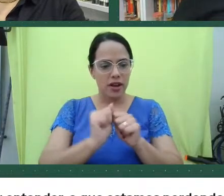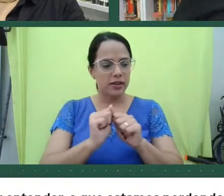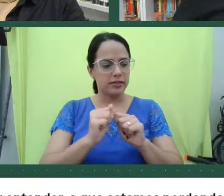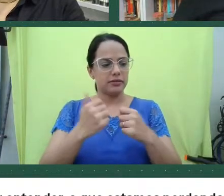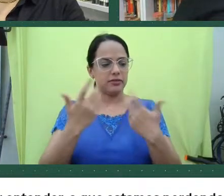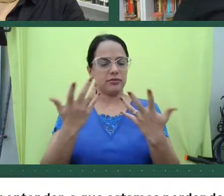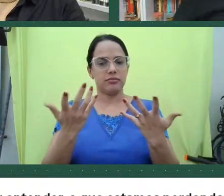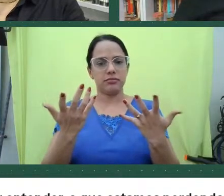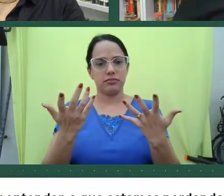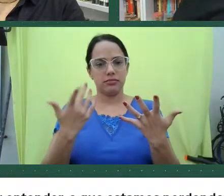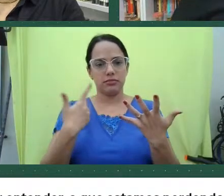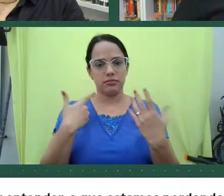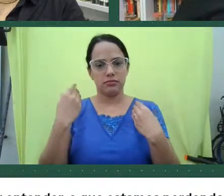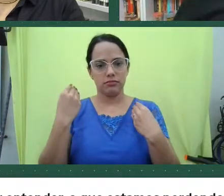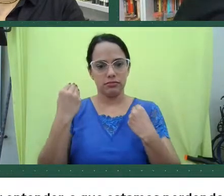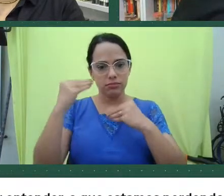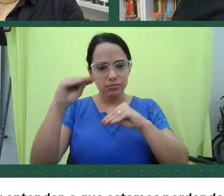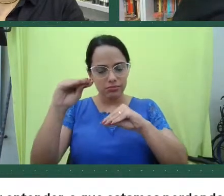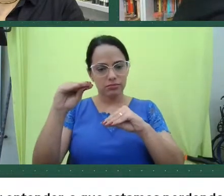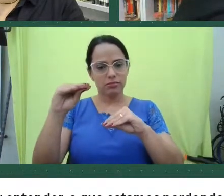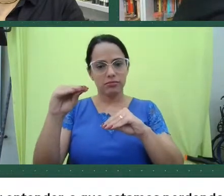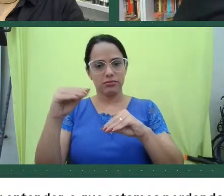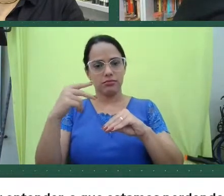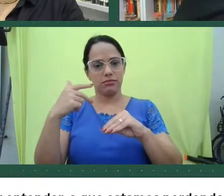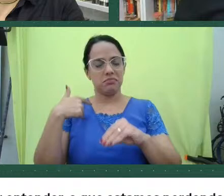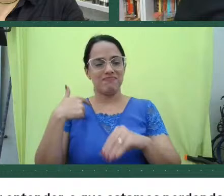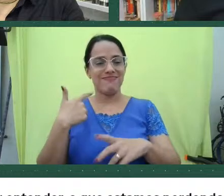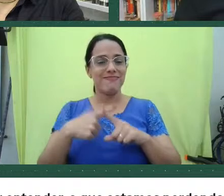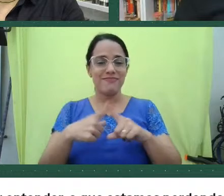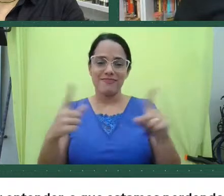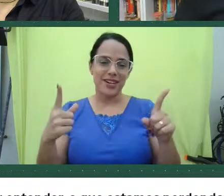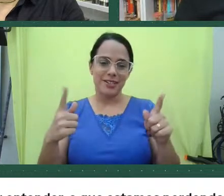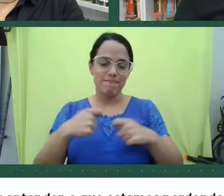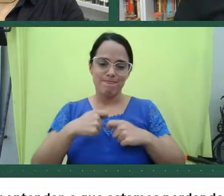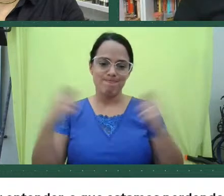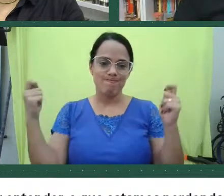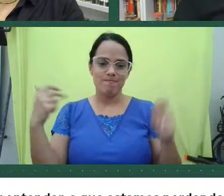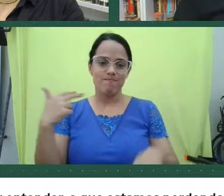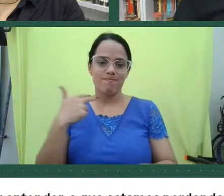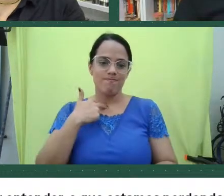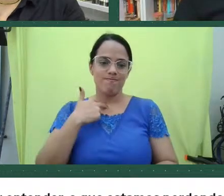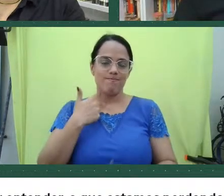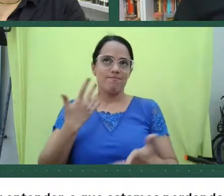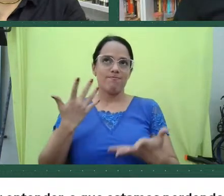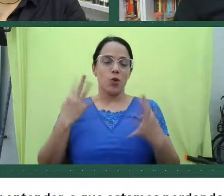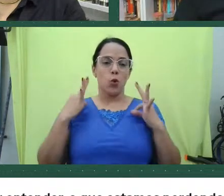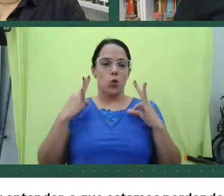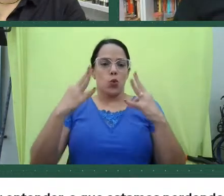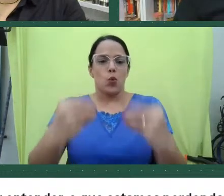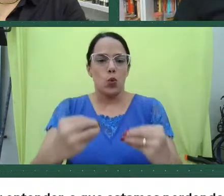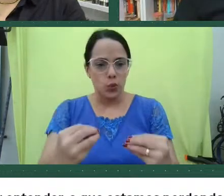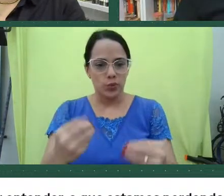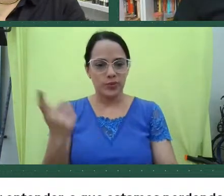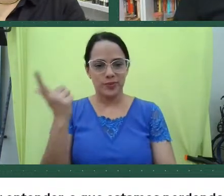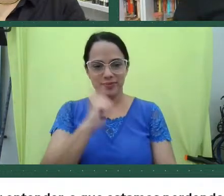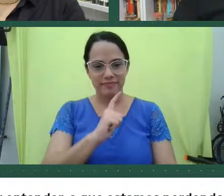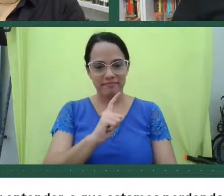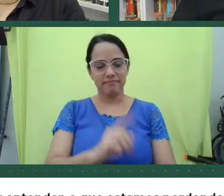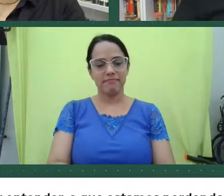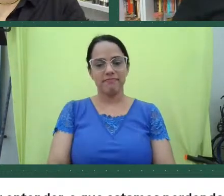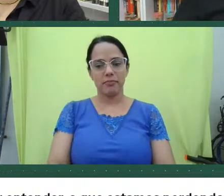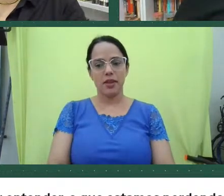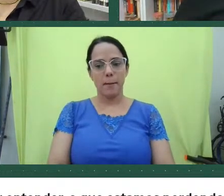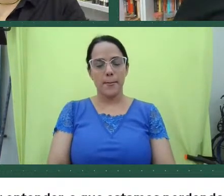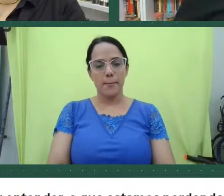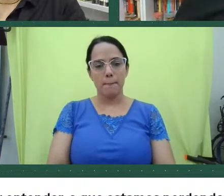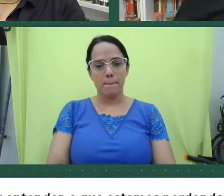mas é impossível se guardar tudo. É impossível se guardar tudo. E aí, quando a pessoa, ela